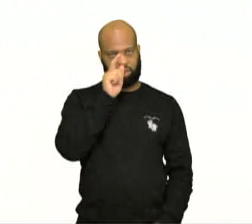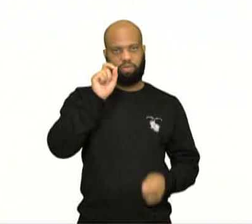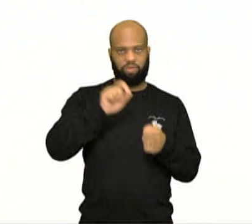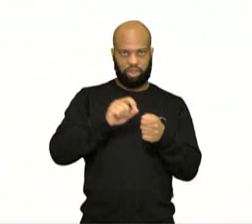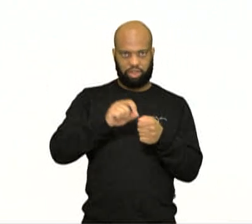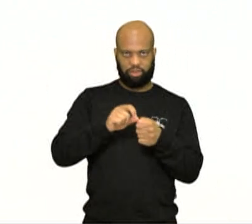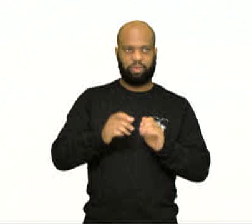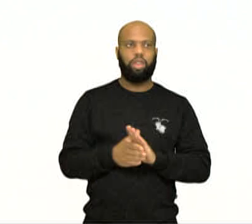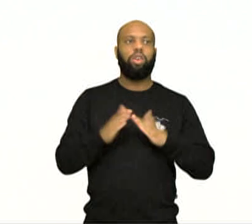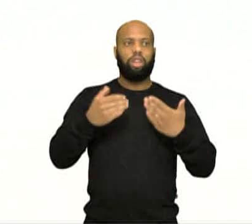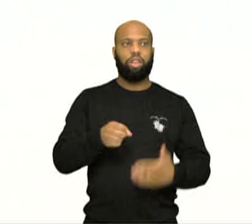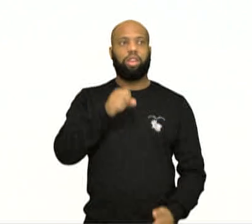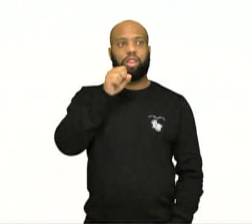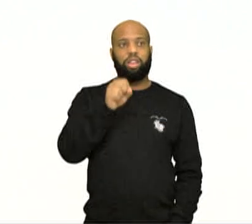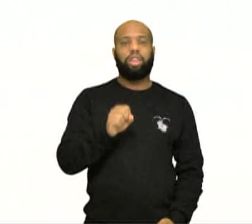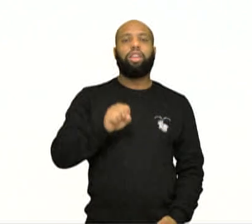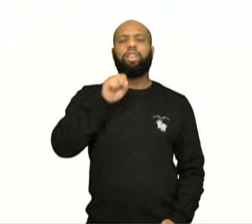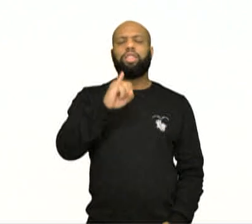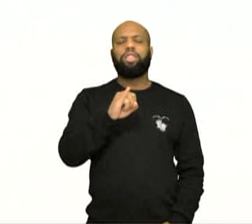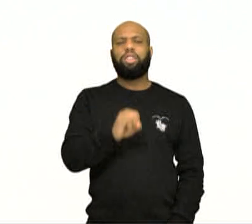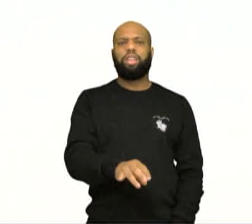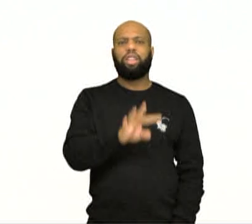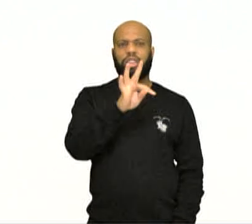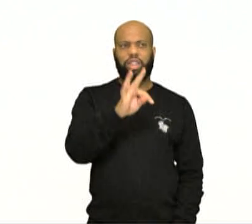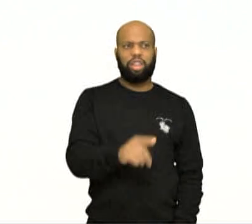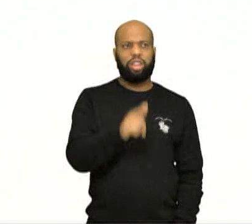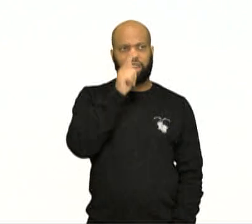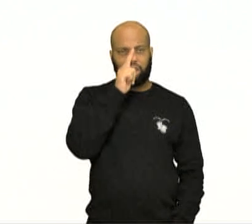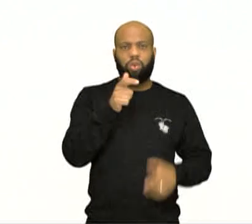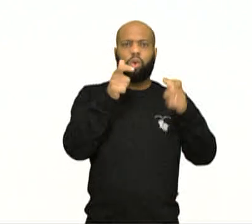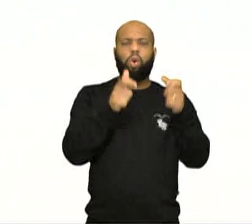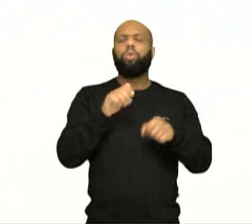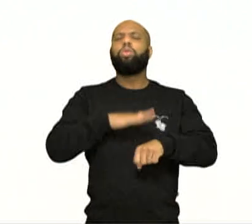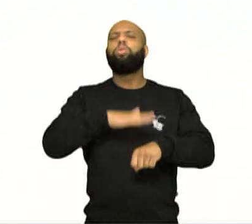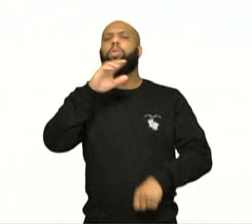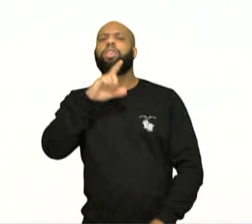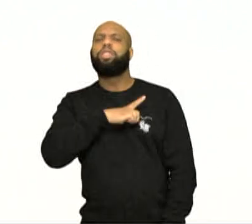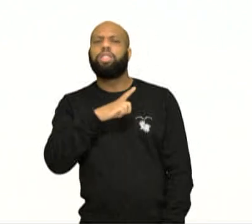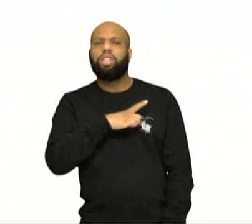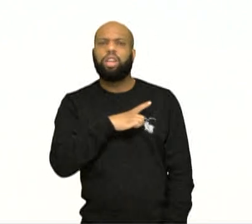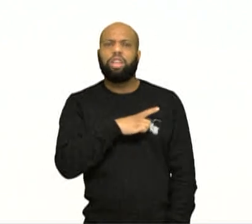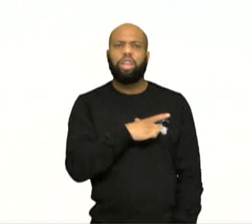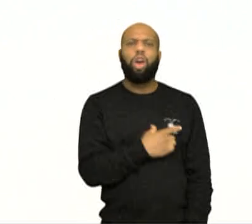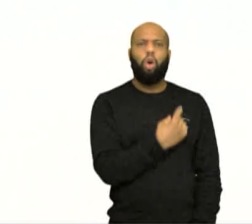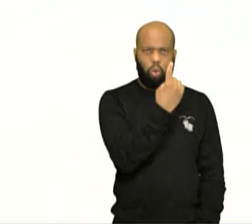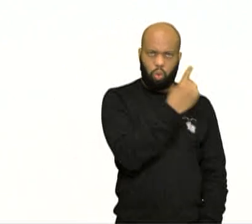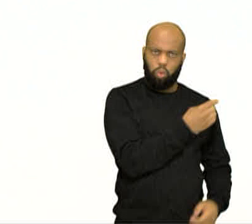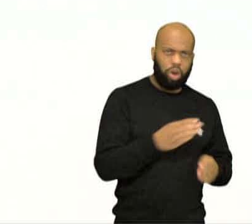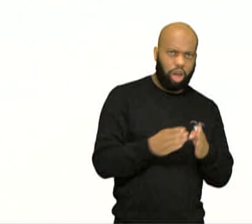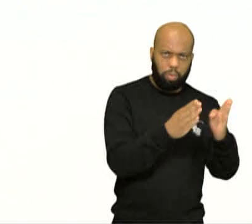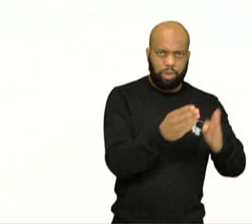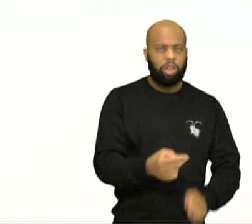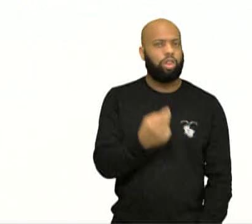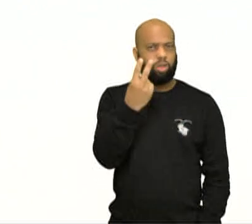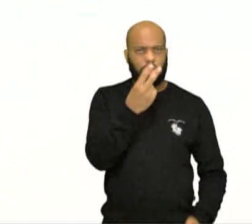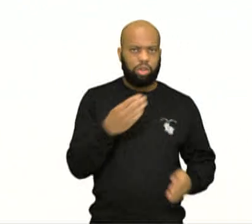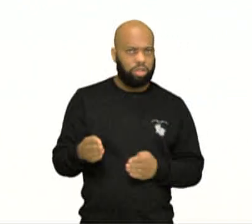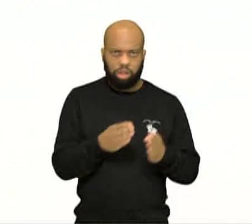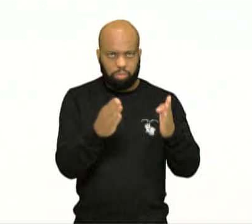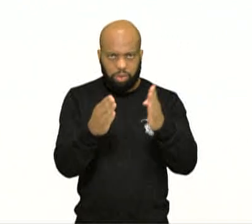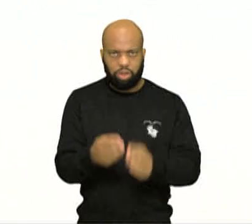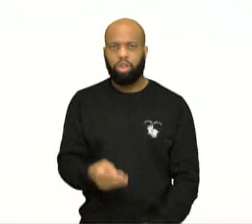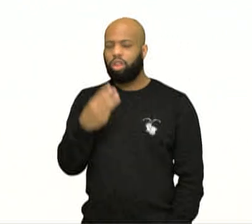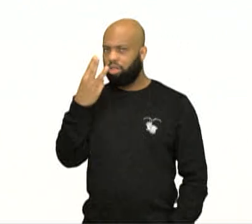trabalho é maior em módulo? A trajetória 1? A trajetória 2? Ele está perguntando qual é a maior em